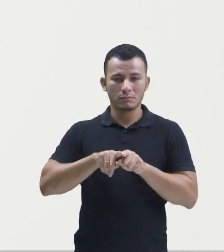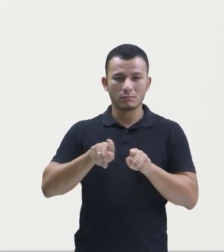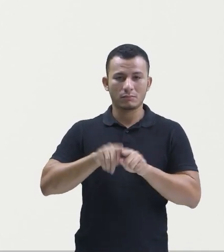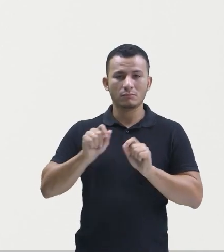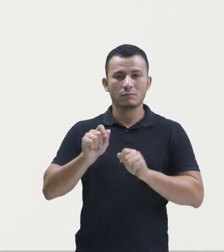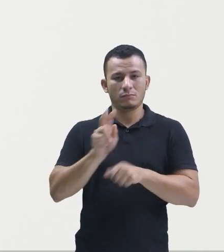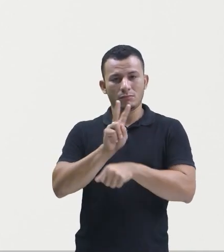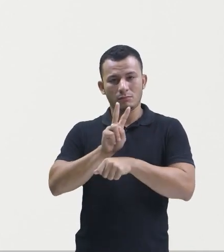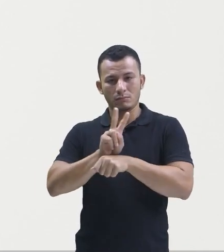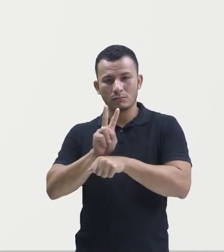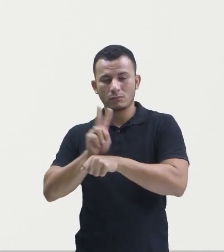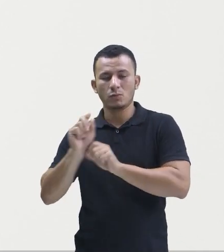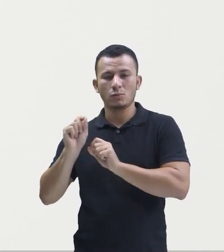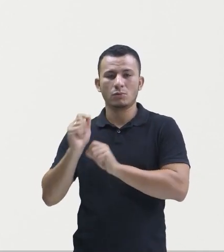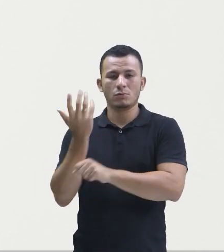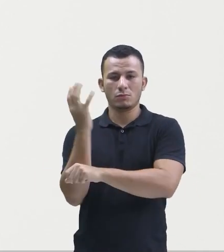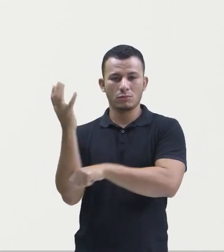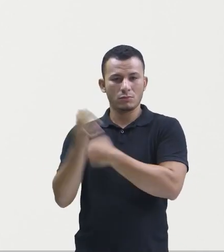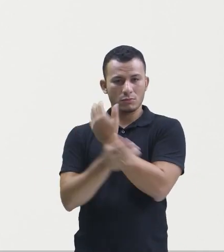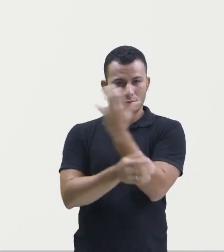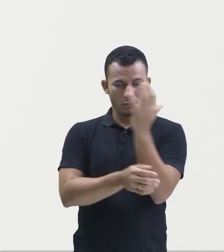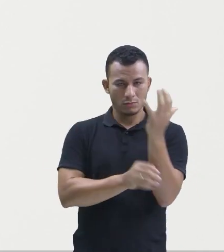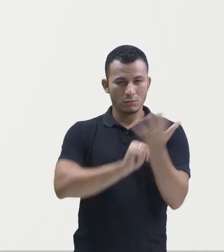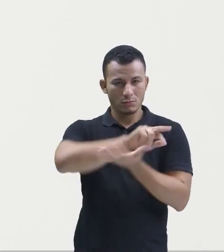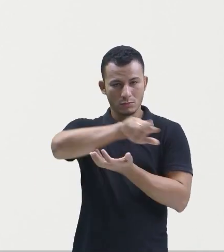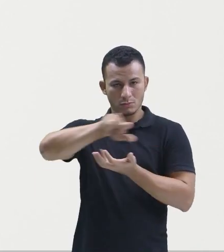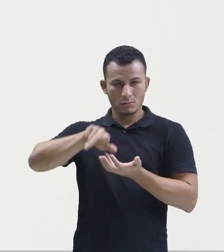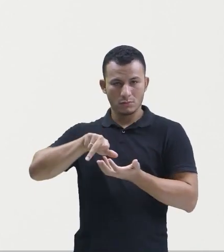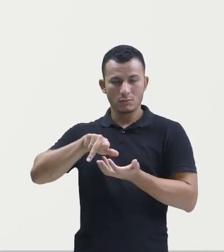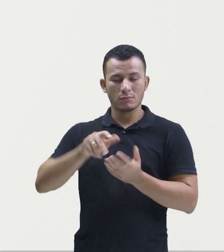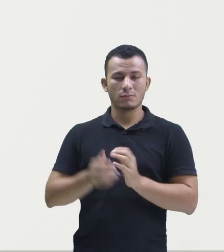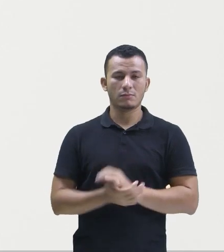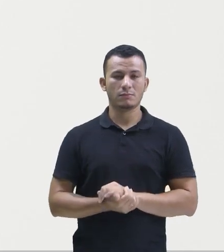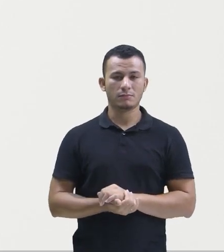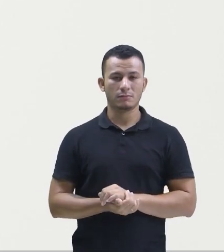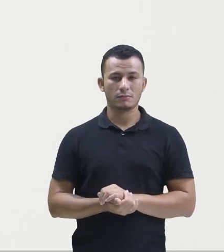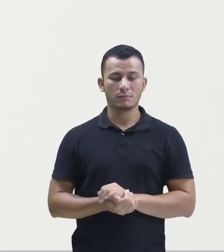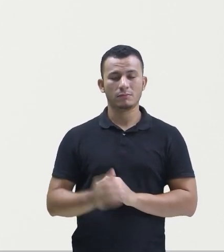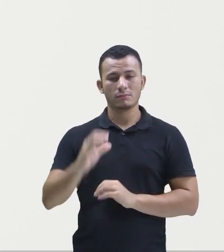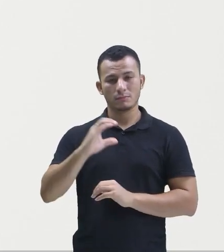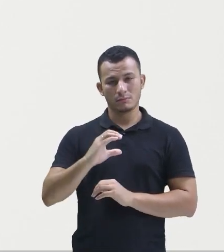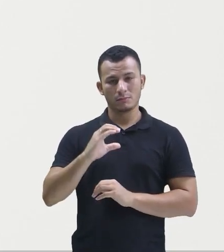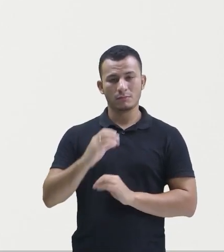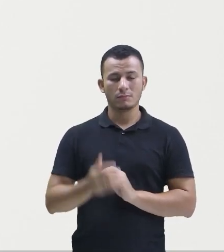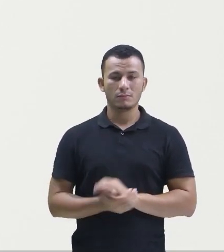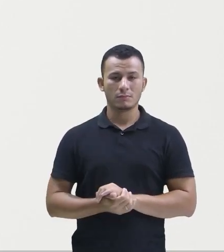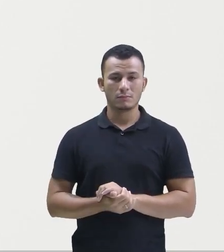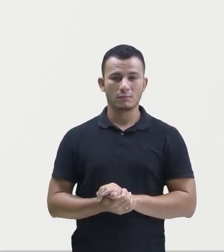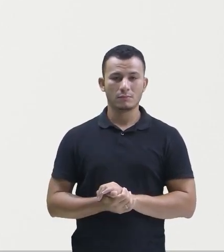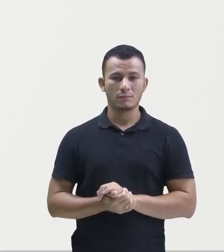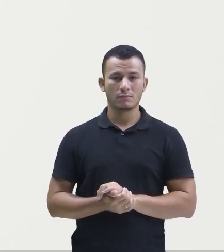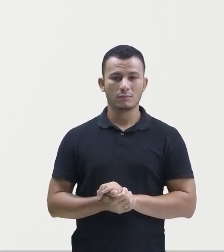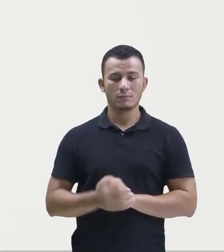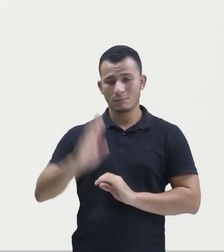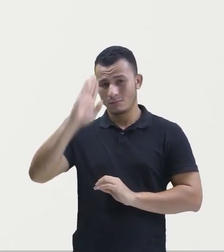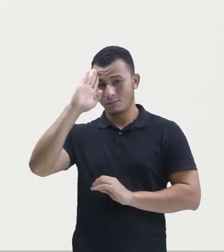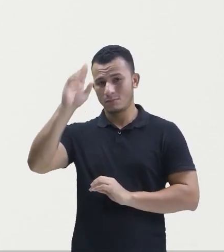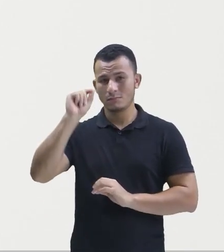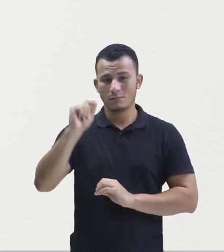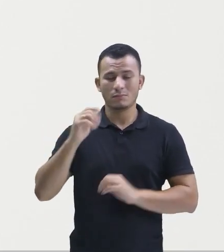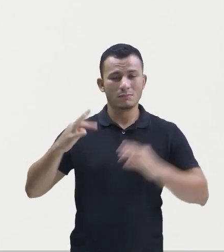mesmo tempo, que estimula a preservação da biodiversidade e meio ambiente. Letra C. Promover